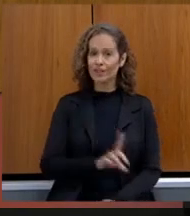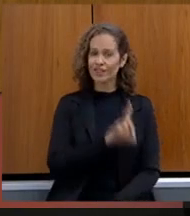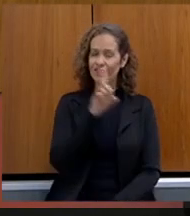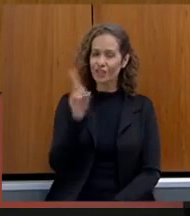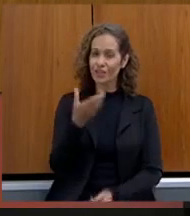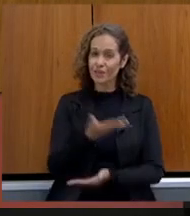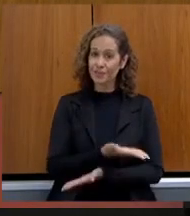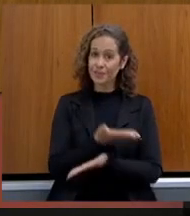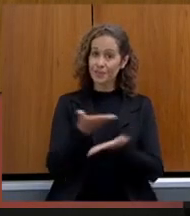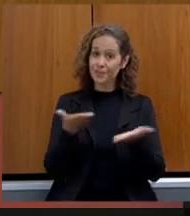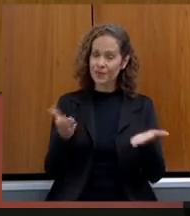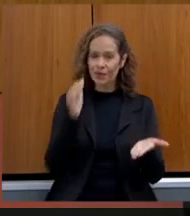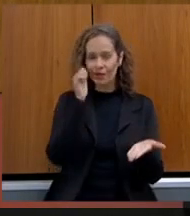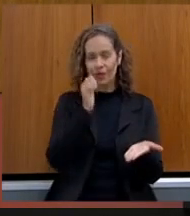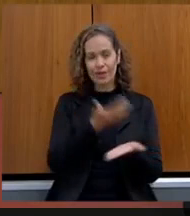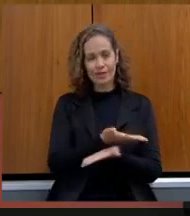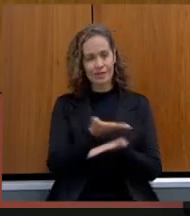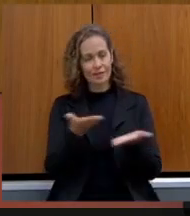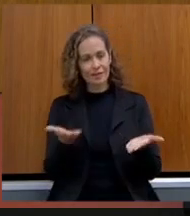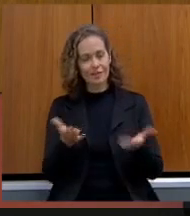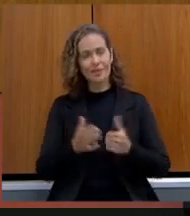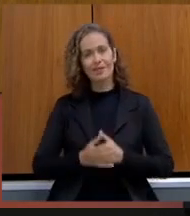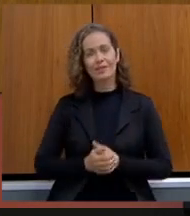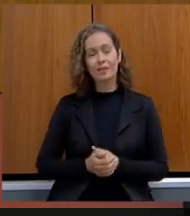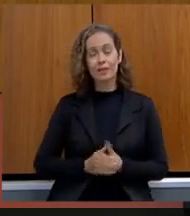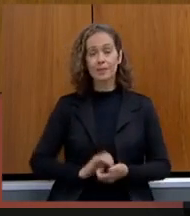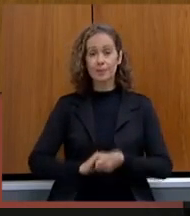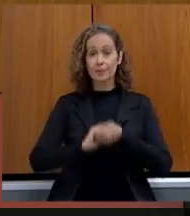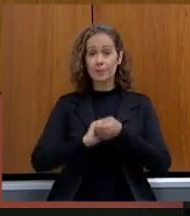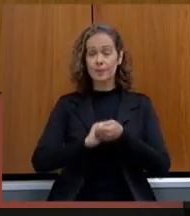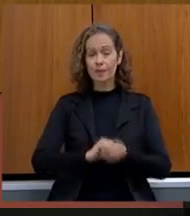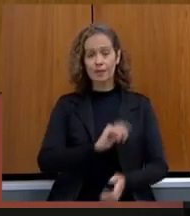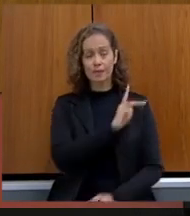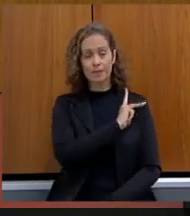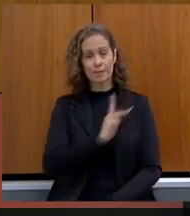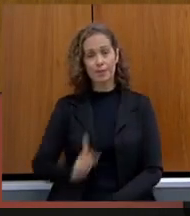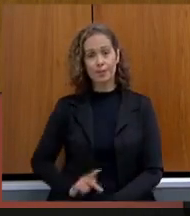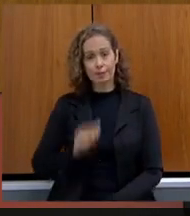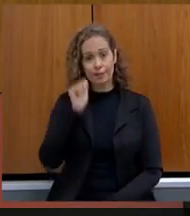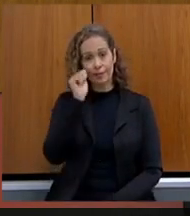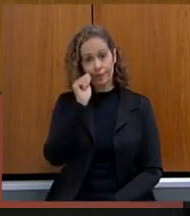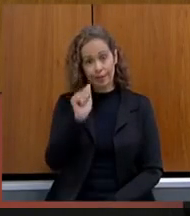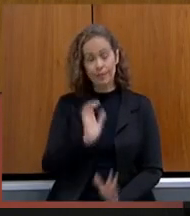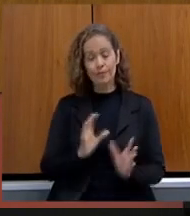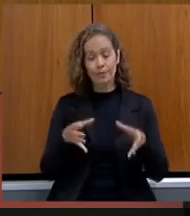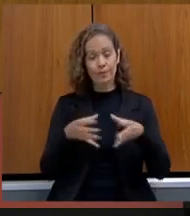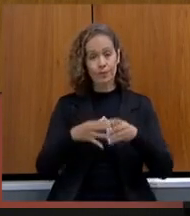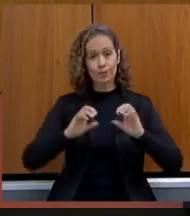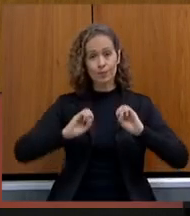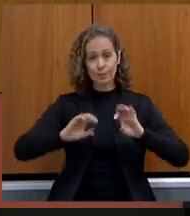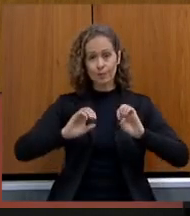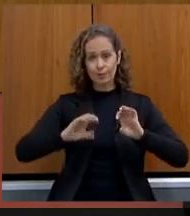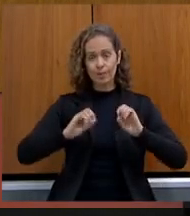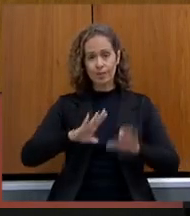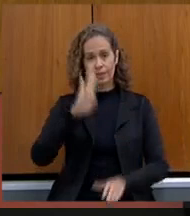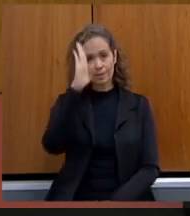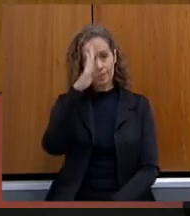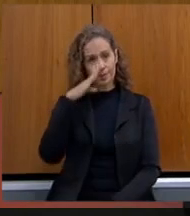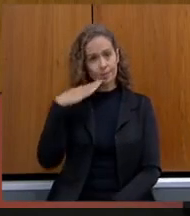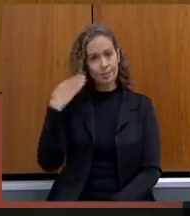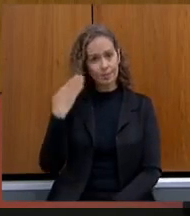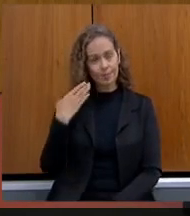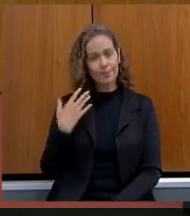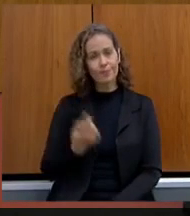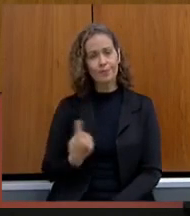a todas EA todos eu quero cumprimentar a presidente da Comissão de educação Beatriz